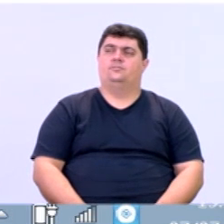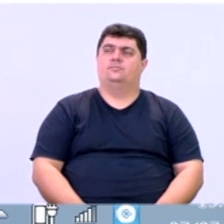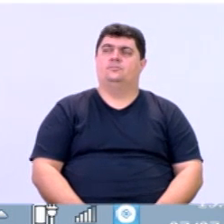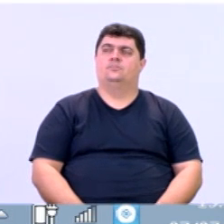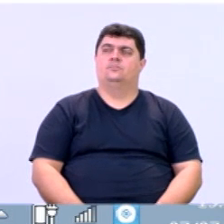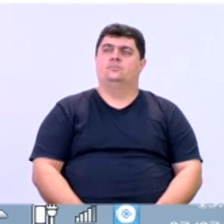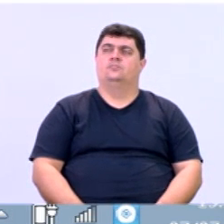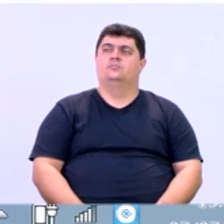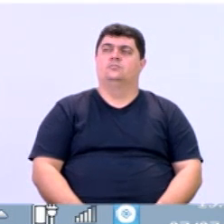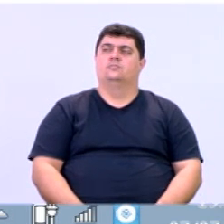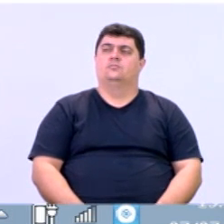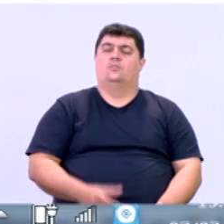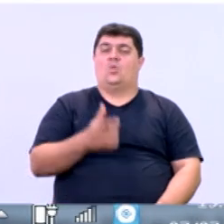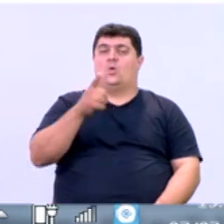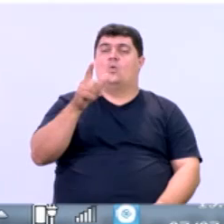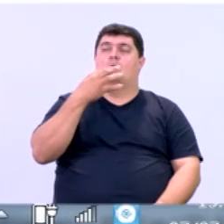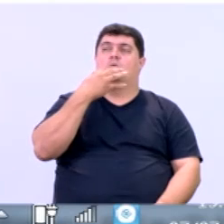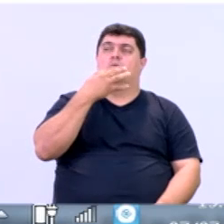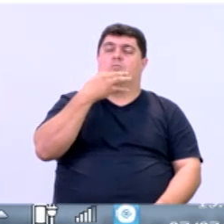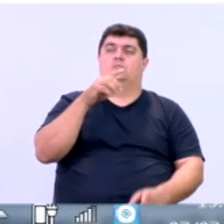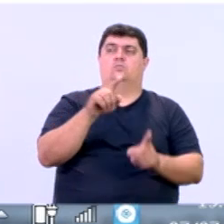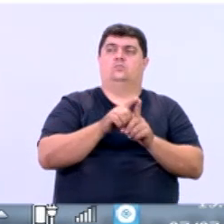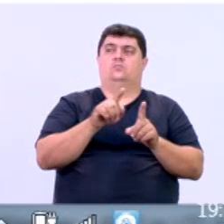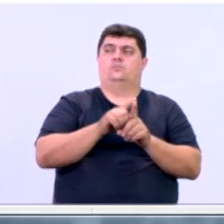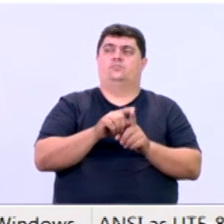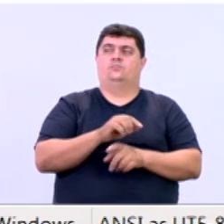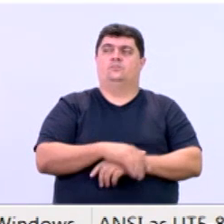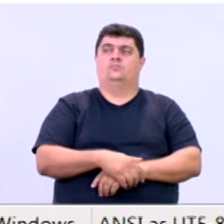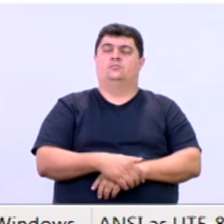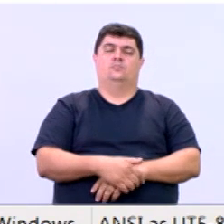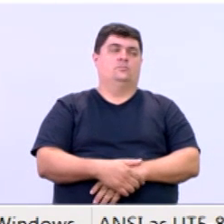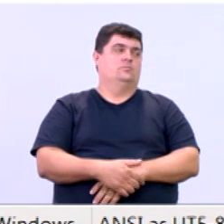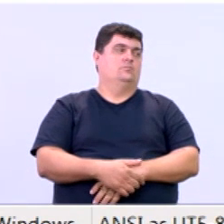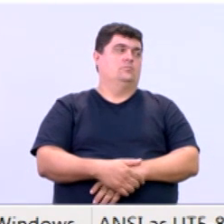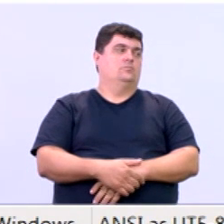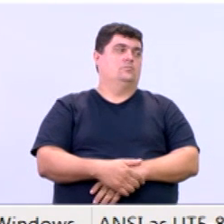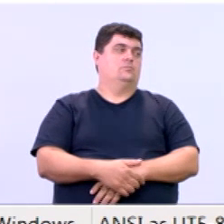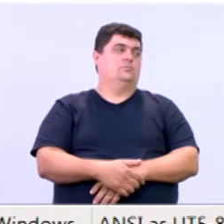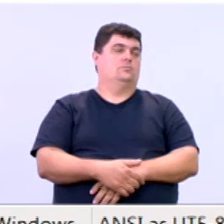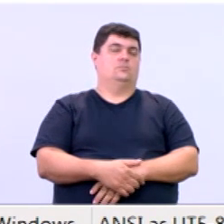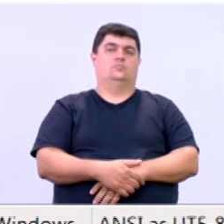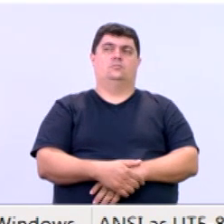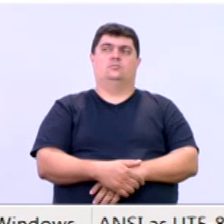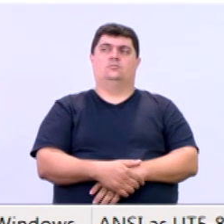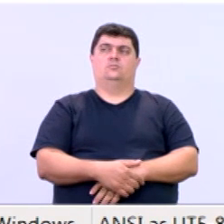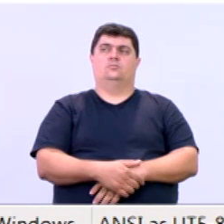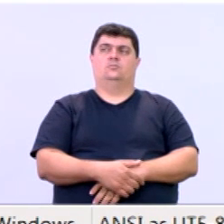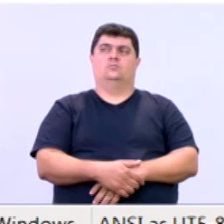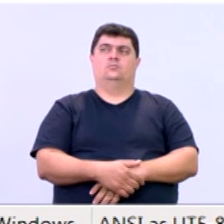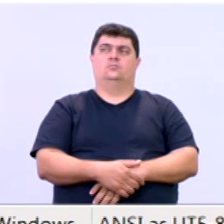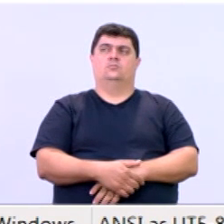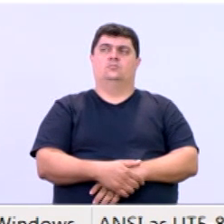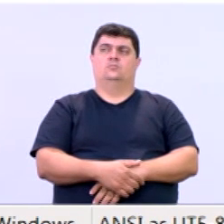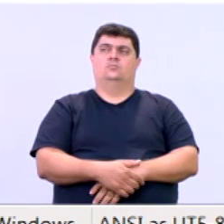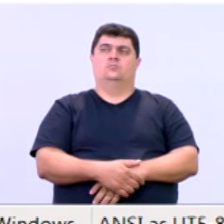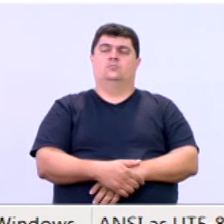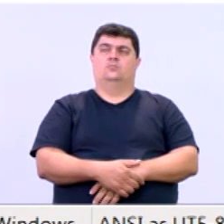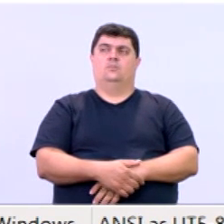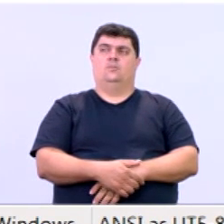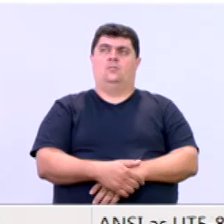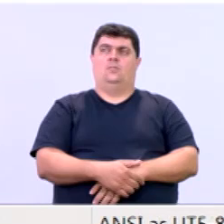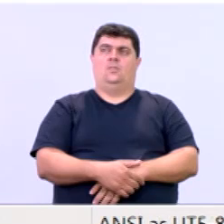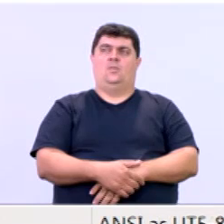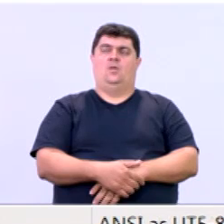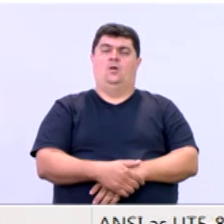Vamos ver mais outras funcionalidades. Aqui, outras tags nesse formulário. Então, um passo 2 para